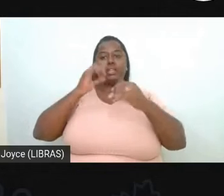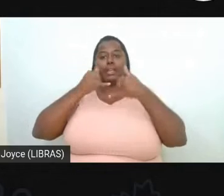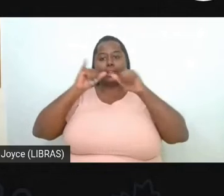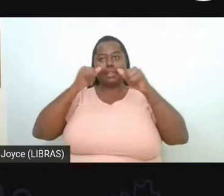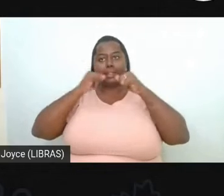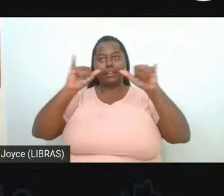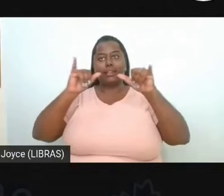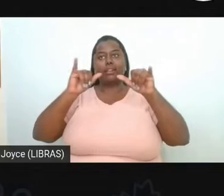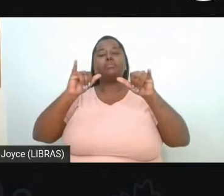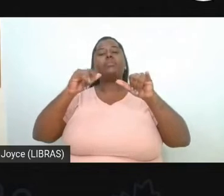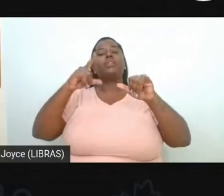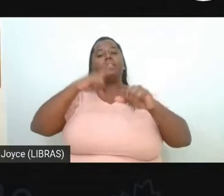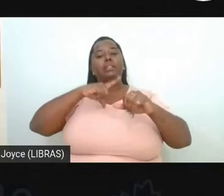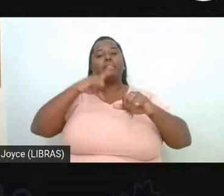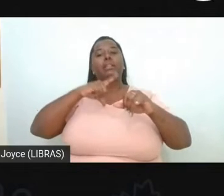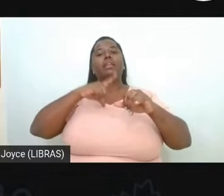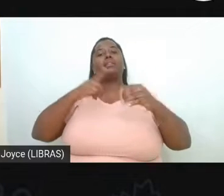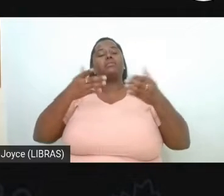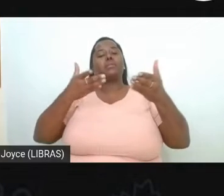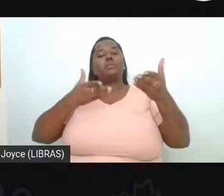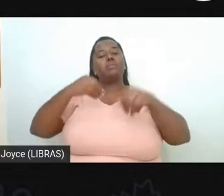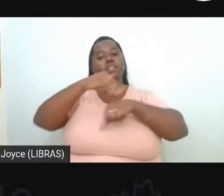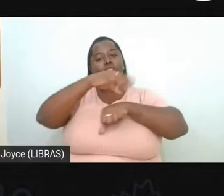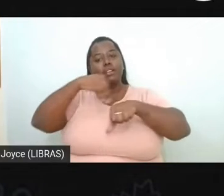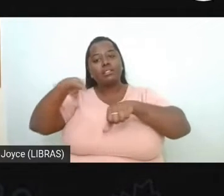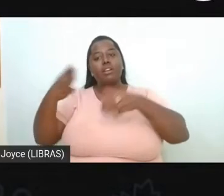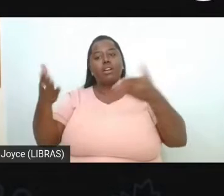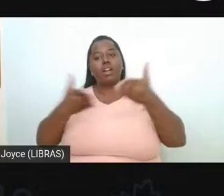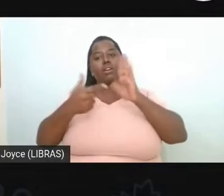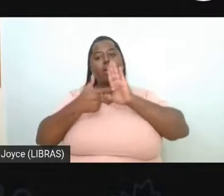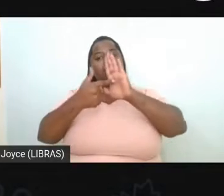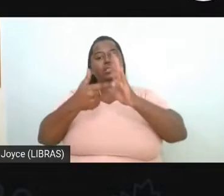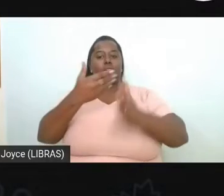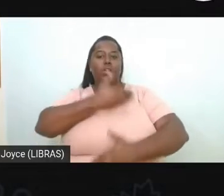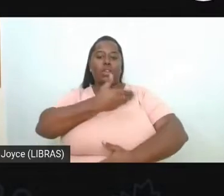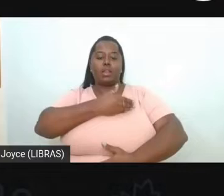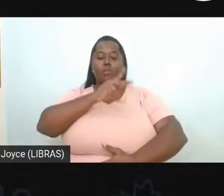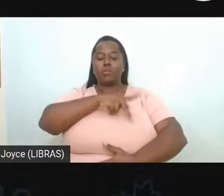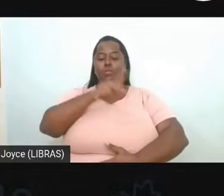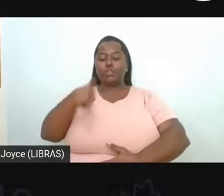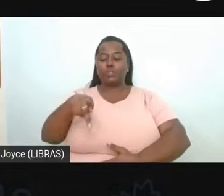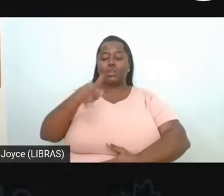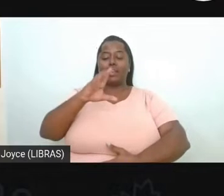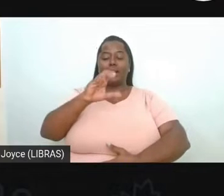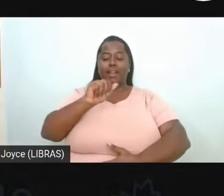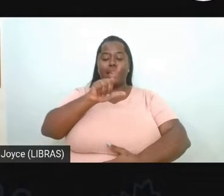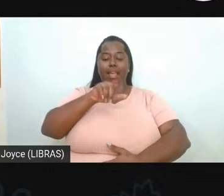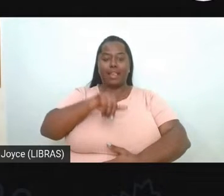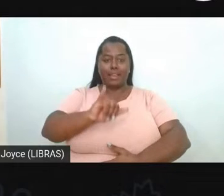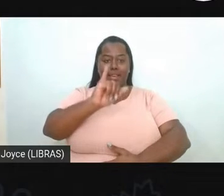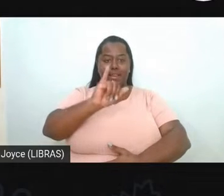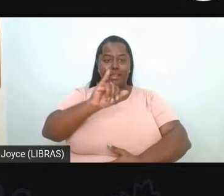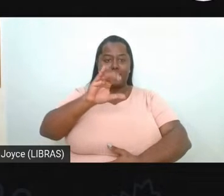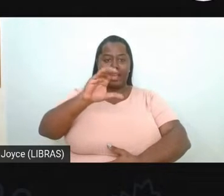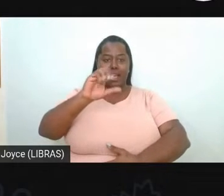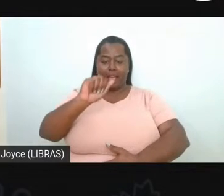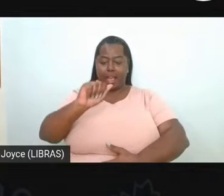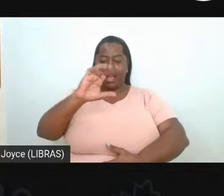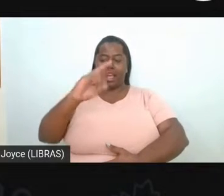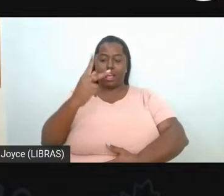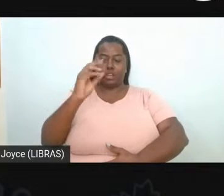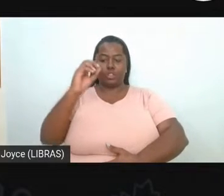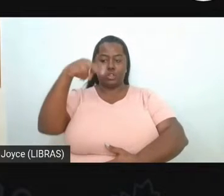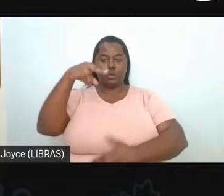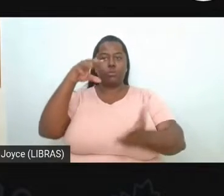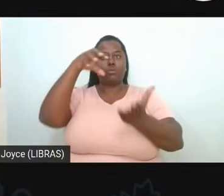essa mediação, agora com a apresentação dos meus colegas, professora Kali Laguna Achon, do